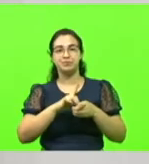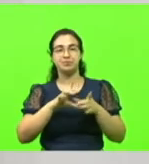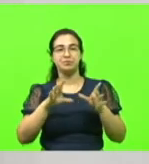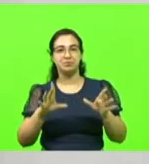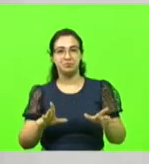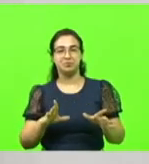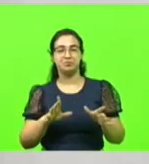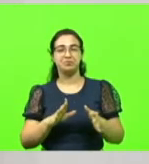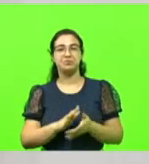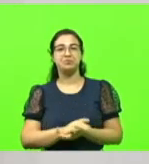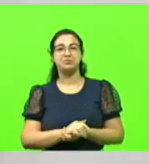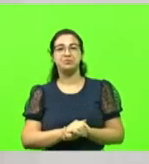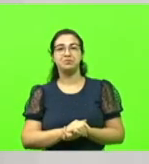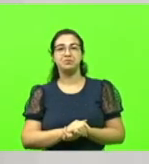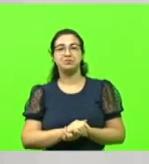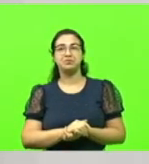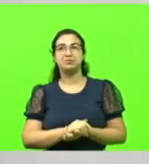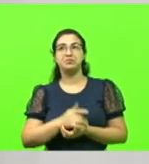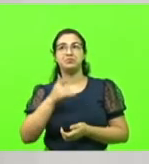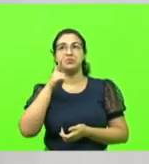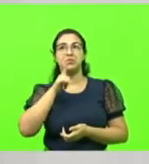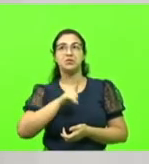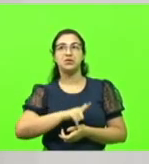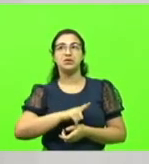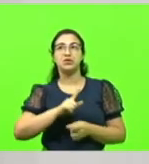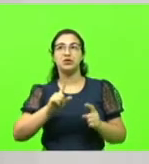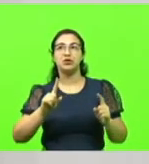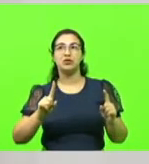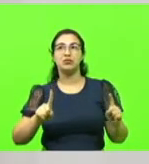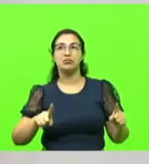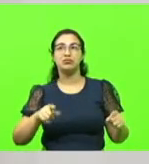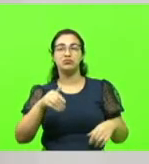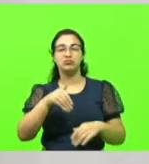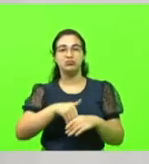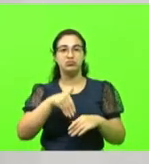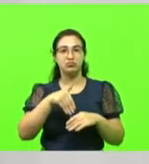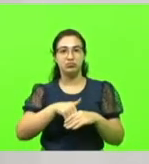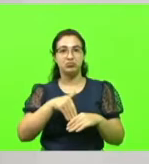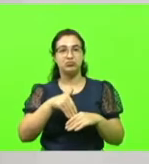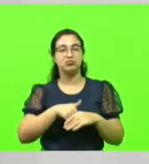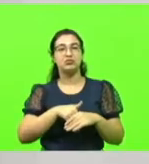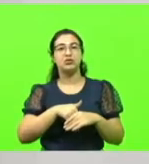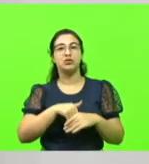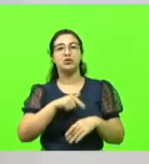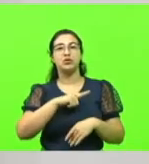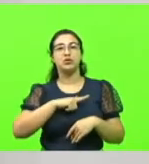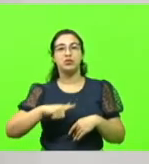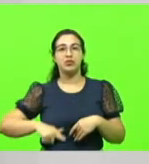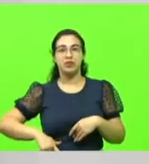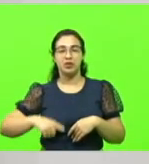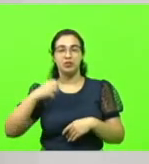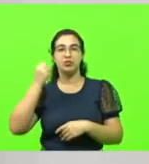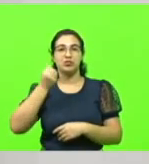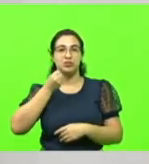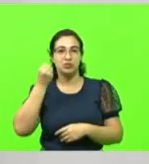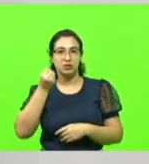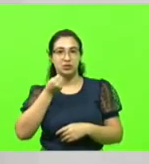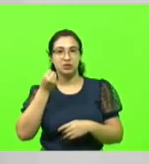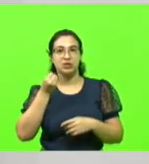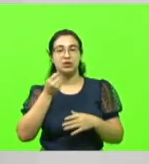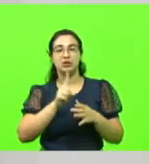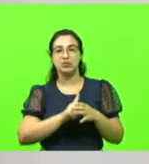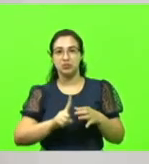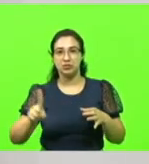governo em 1982 com Pedro Ivo Campos, saindo ao Senado, uma eleição que marcava o